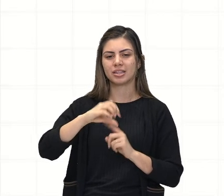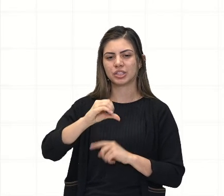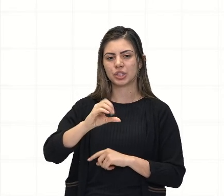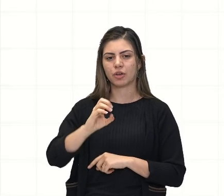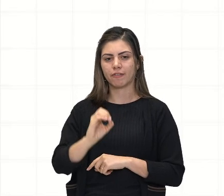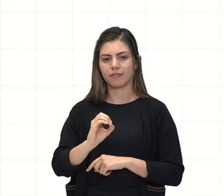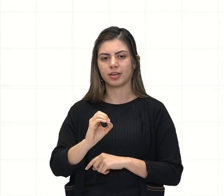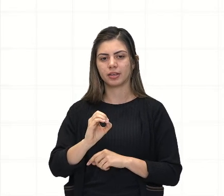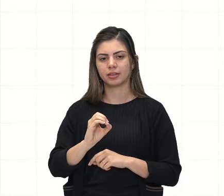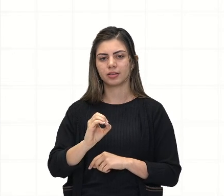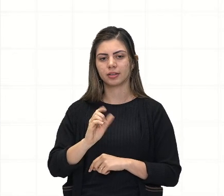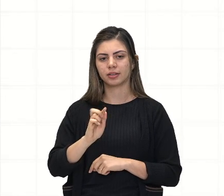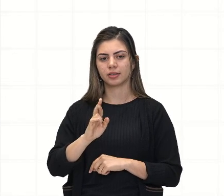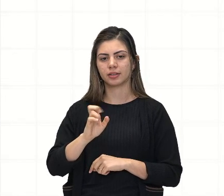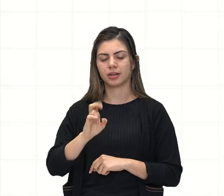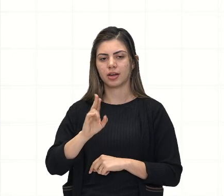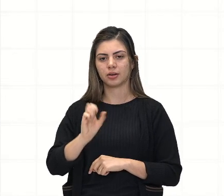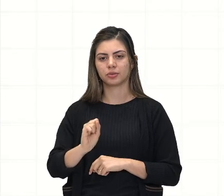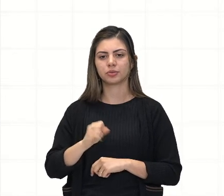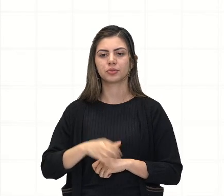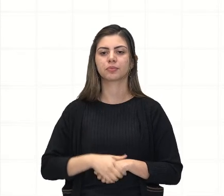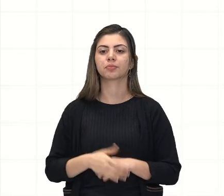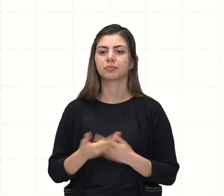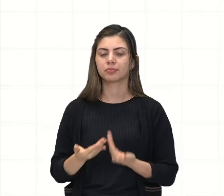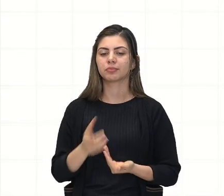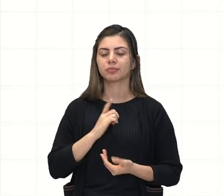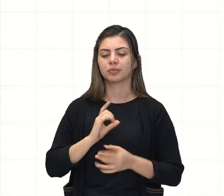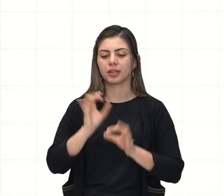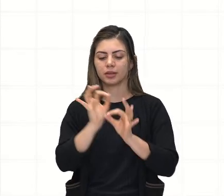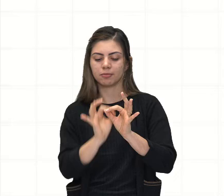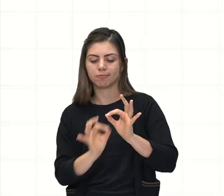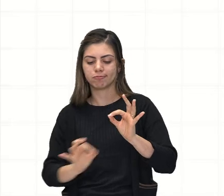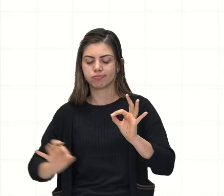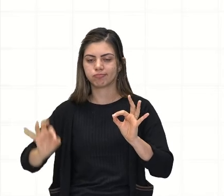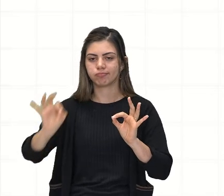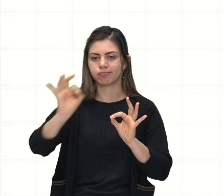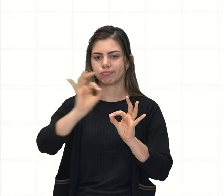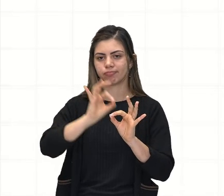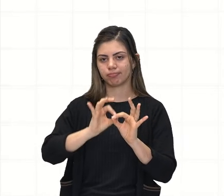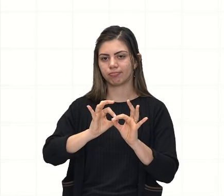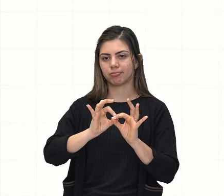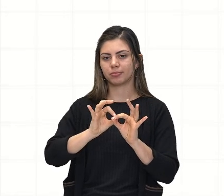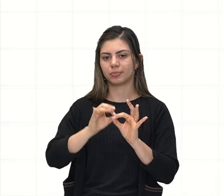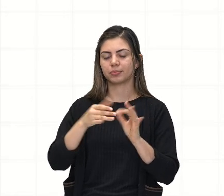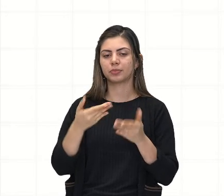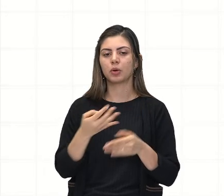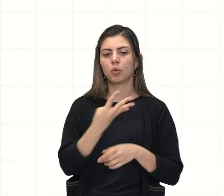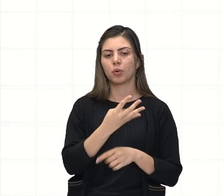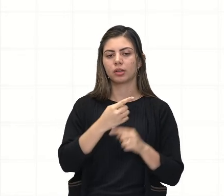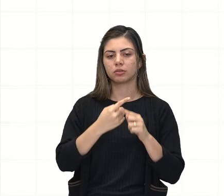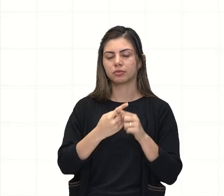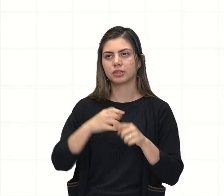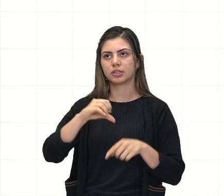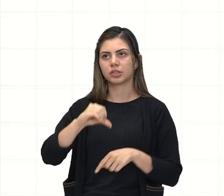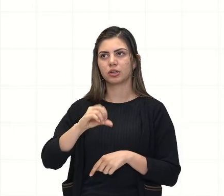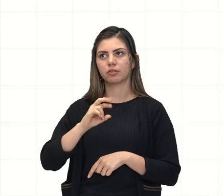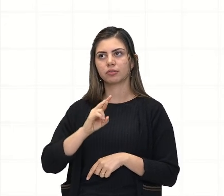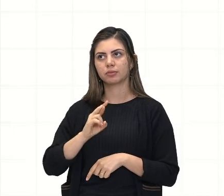né? Ó, fechando aqui, ó, nós temos uma volta completa. 4 vezes 9,